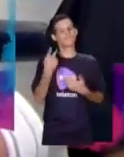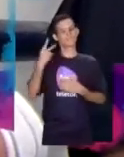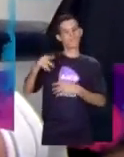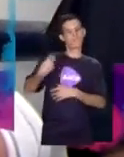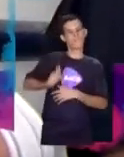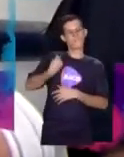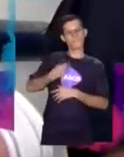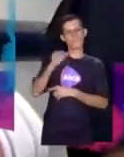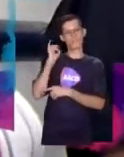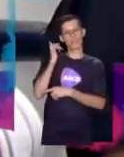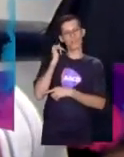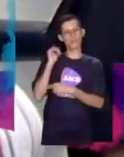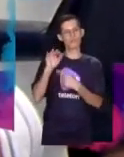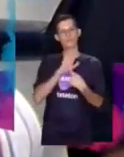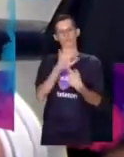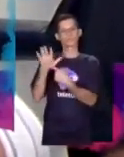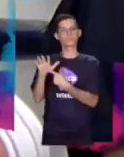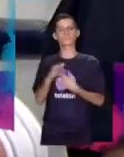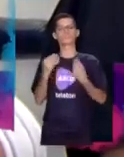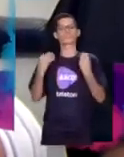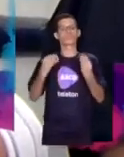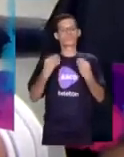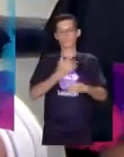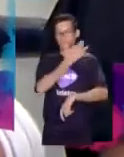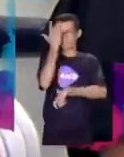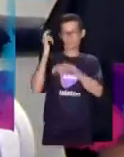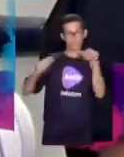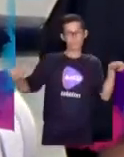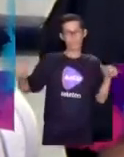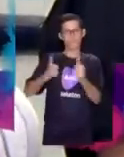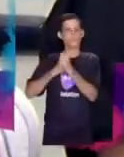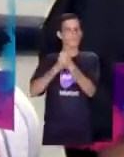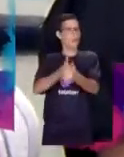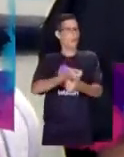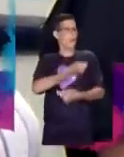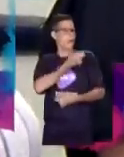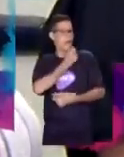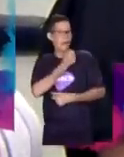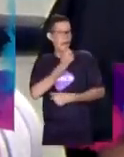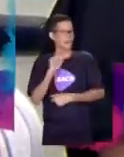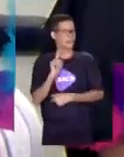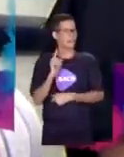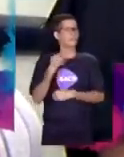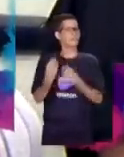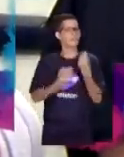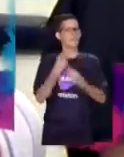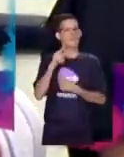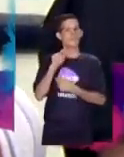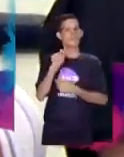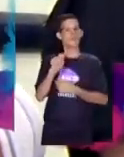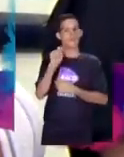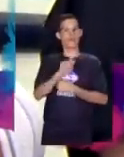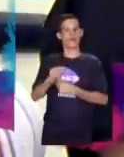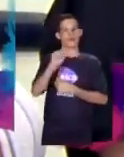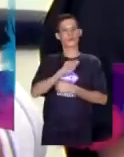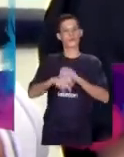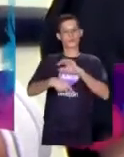da sua vida, como é pra galera que ainda não te segue, primeiro, como é que é o seu arroba?